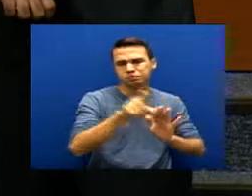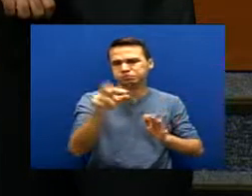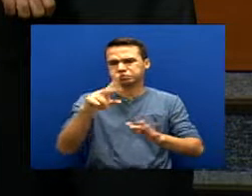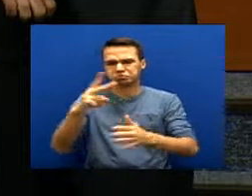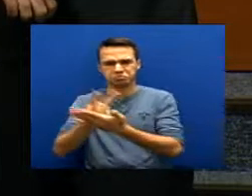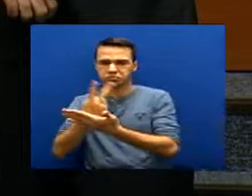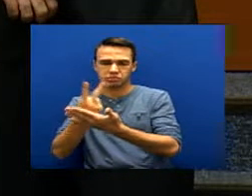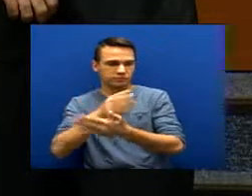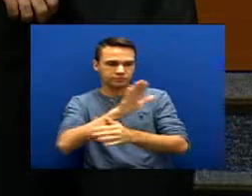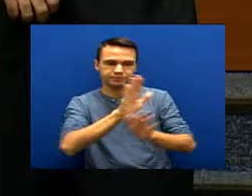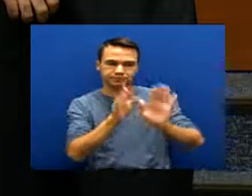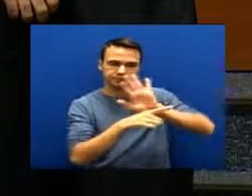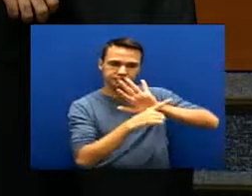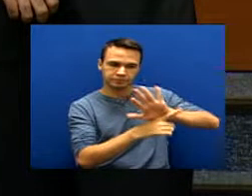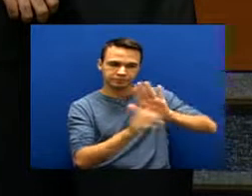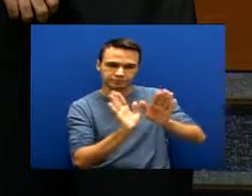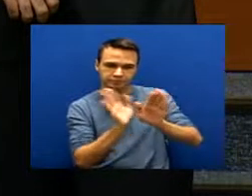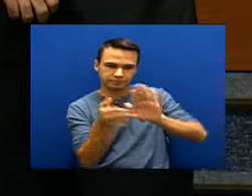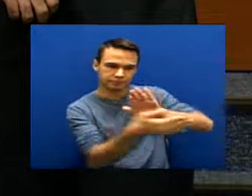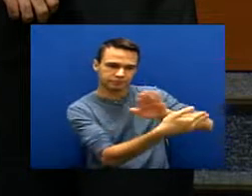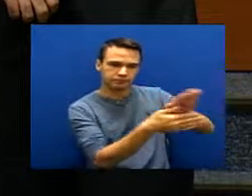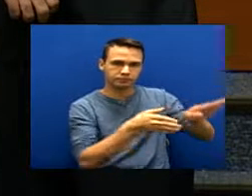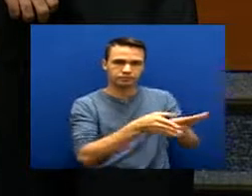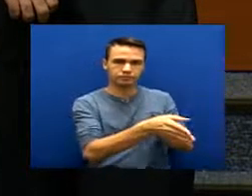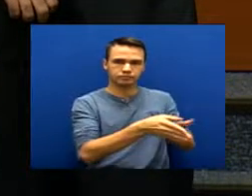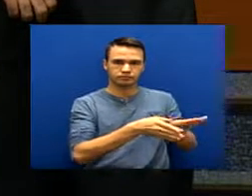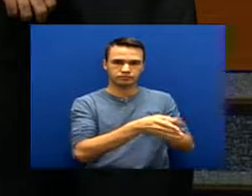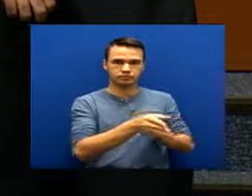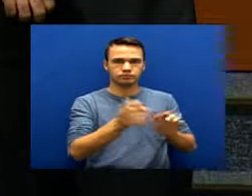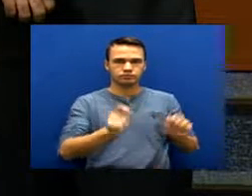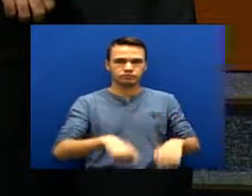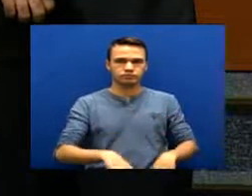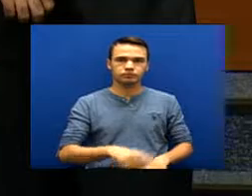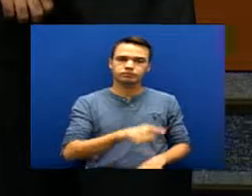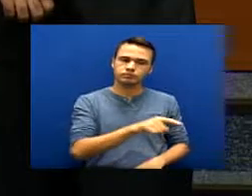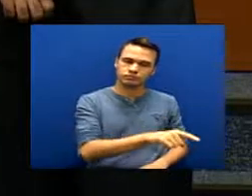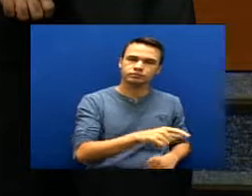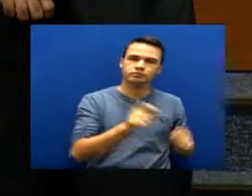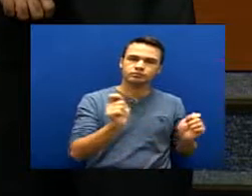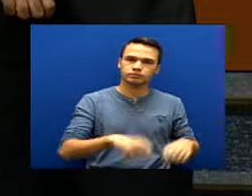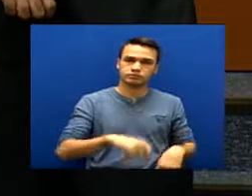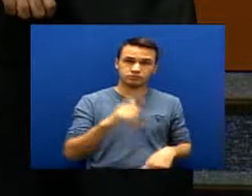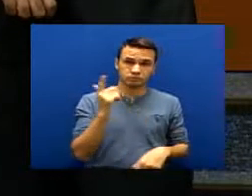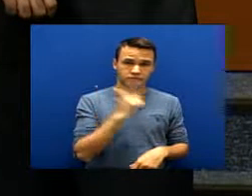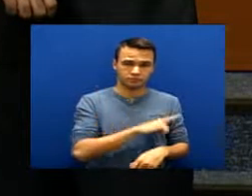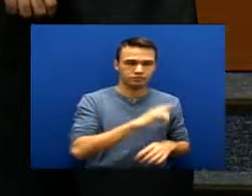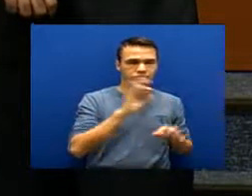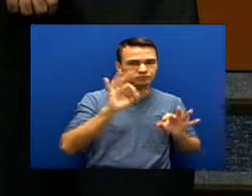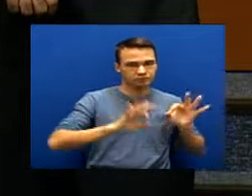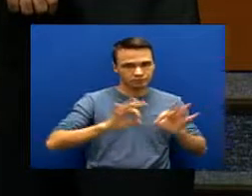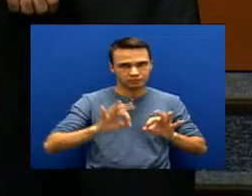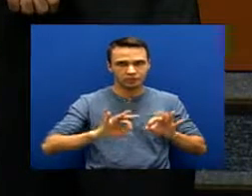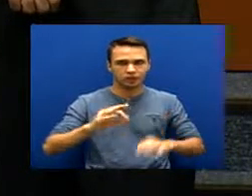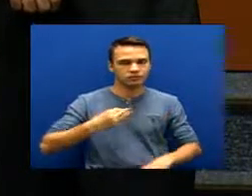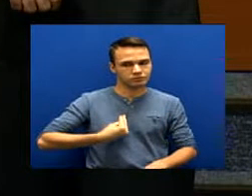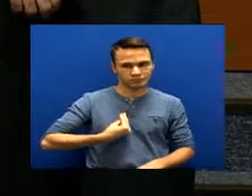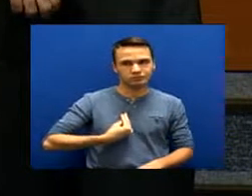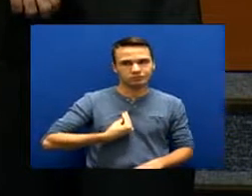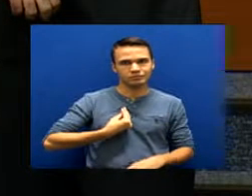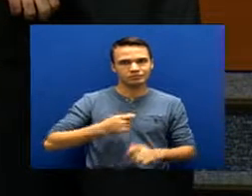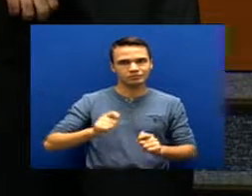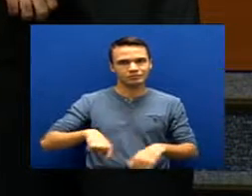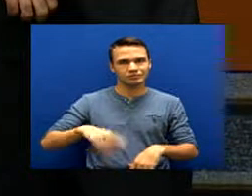foi interessante que a Bíblia foi nos mostrando que tínhamos que cada vez mais denunciar as injustiças, como ainda hoje,